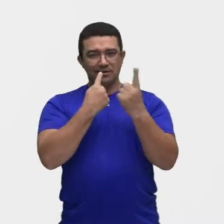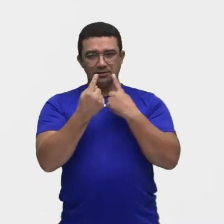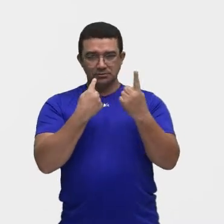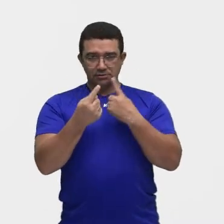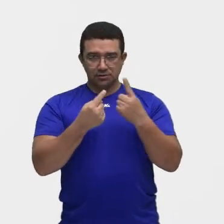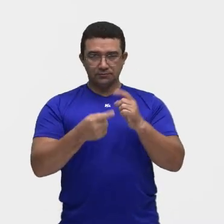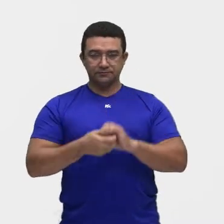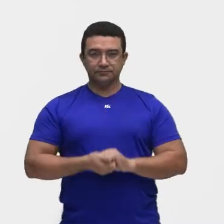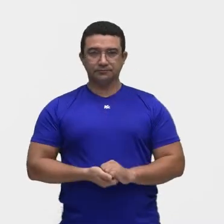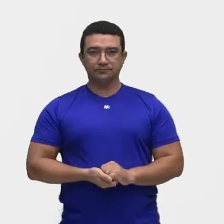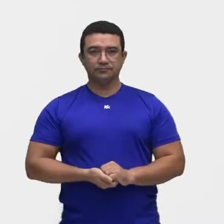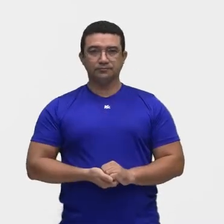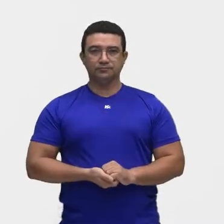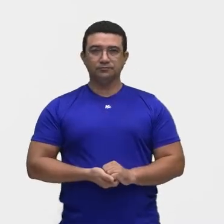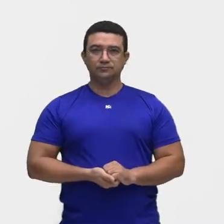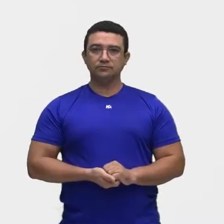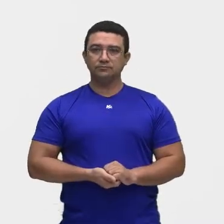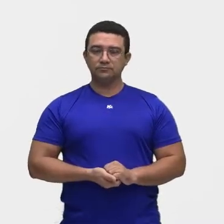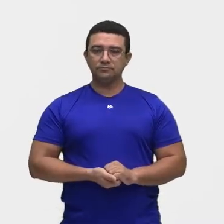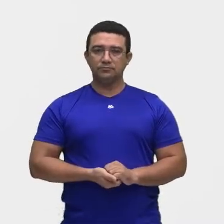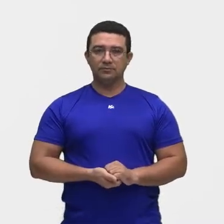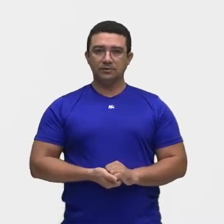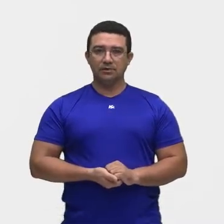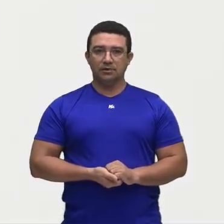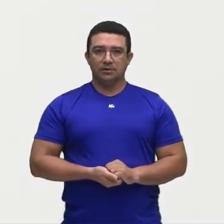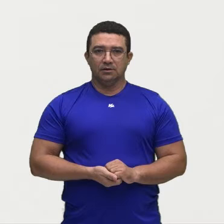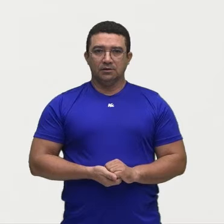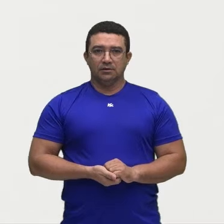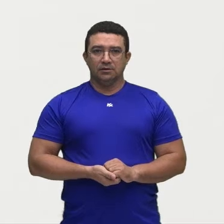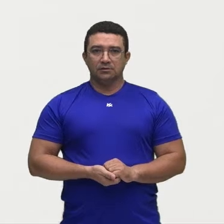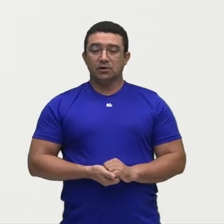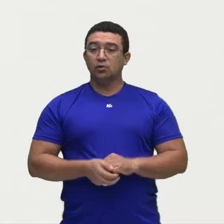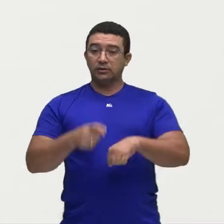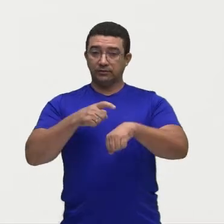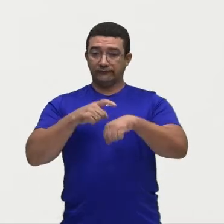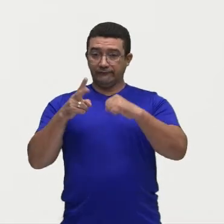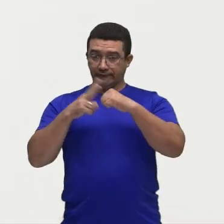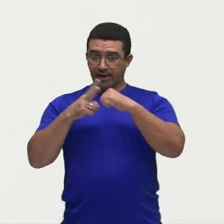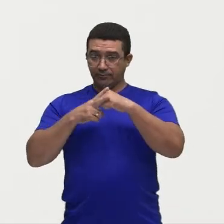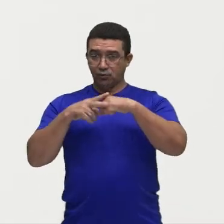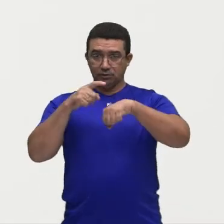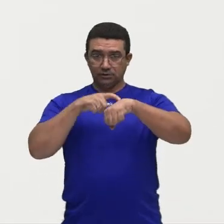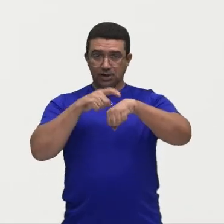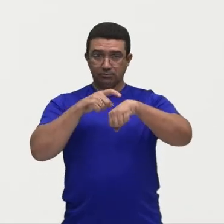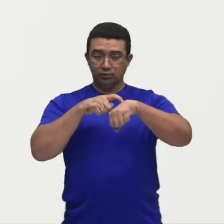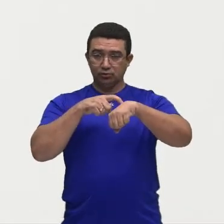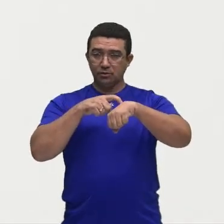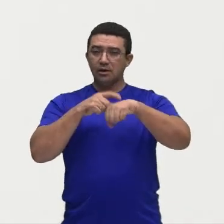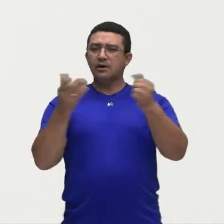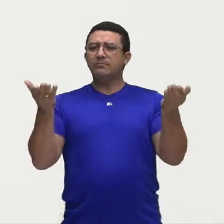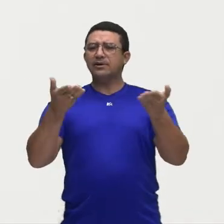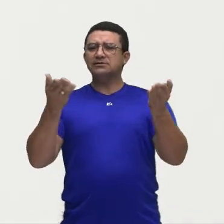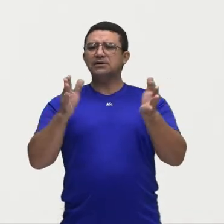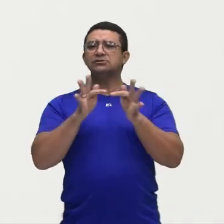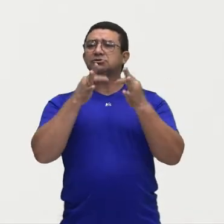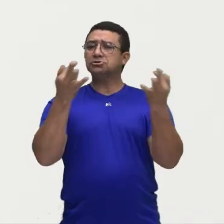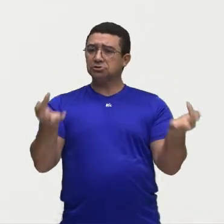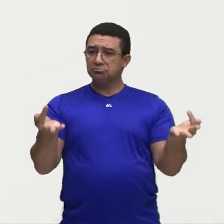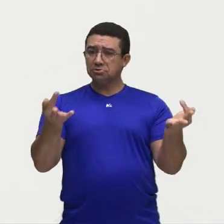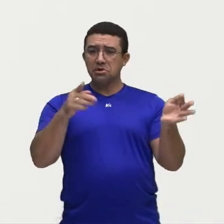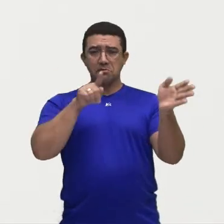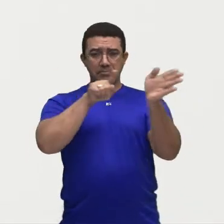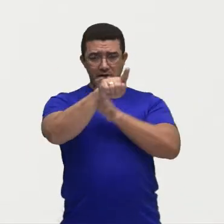agora a gente vai ver com mais calma. Então estamos falando de quê, people? Simple present, WH questions. O que é isso? Perguntas